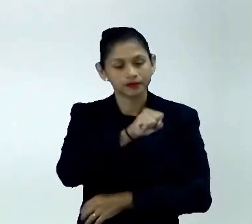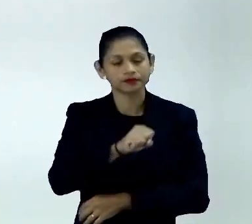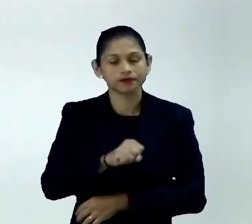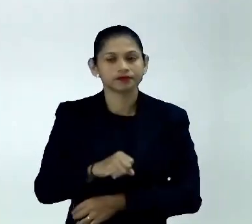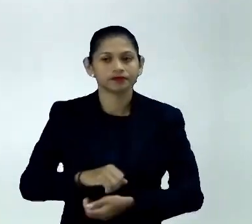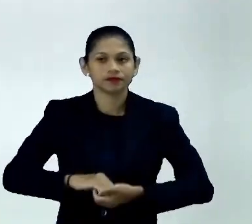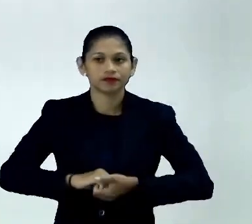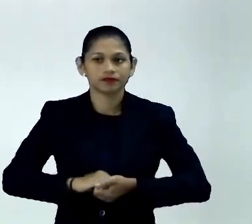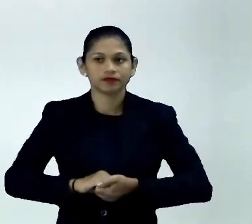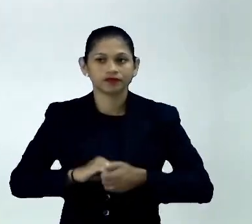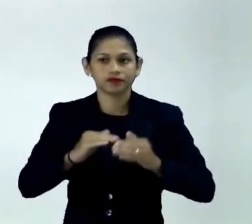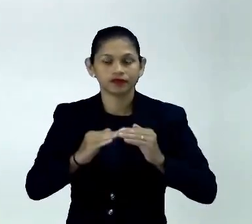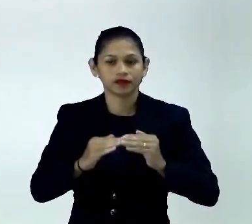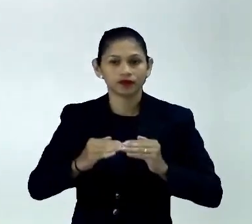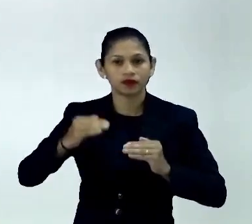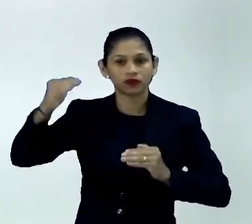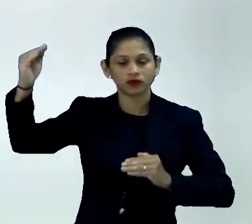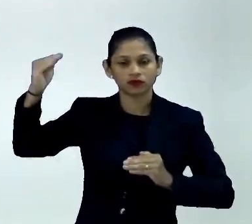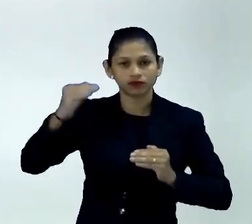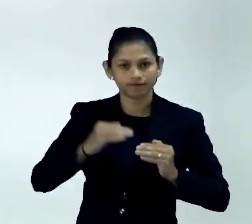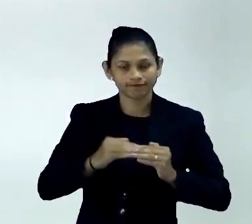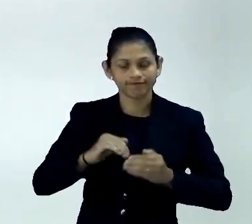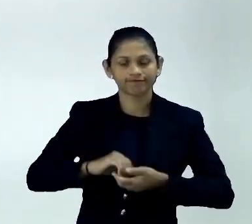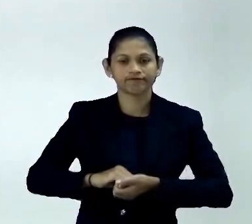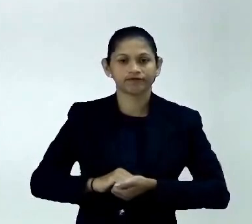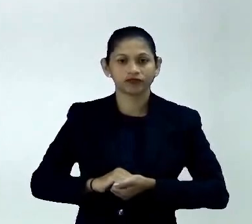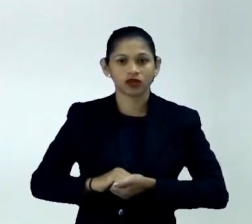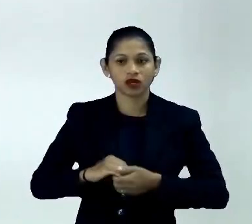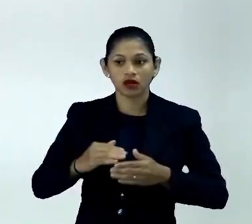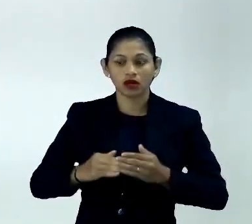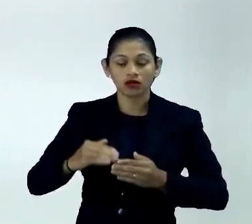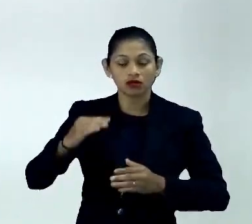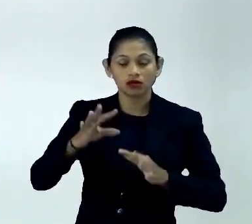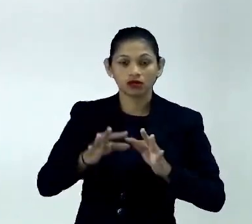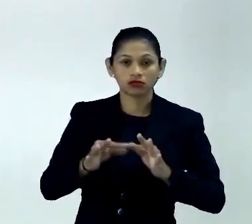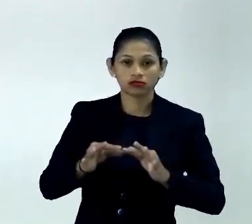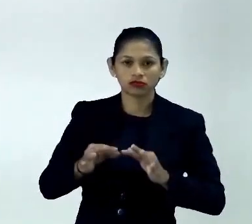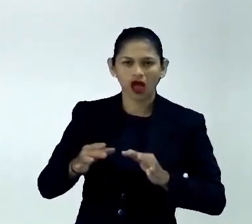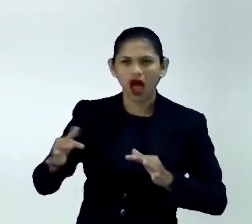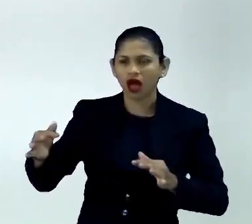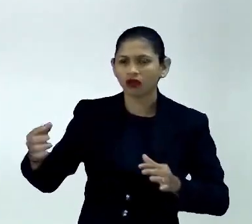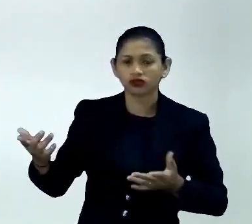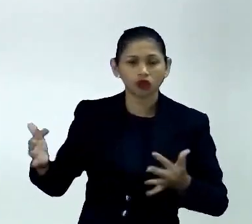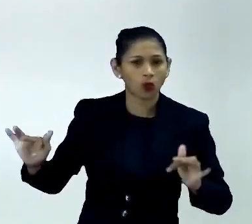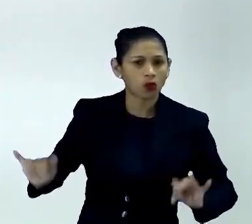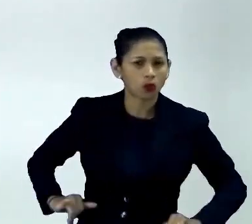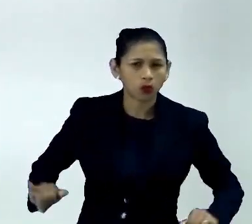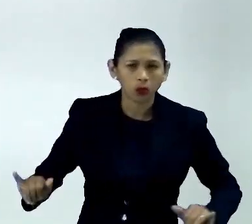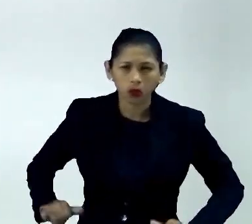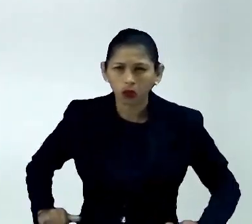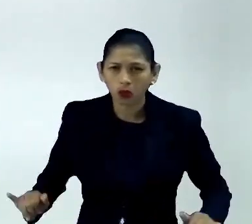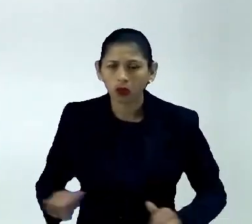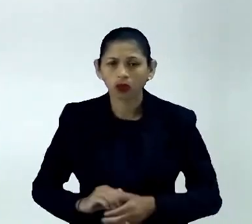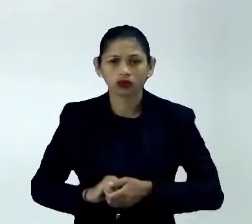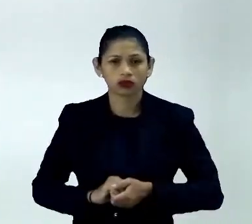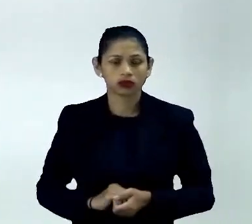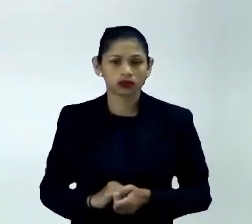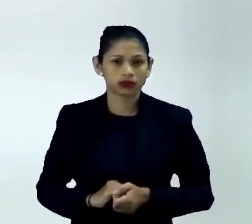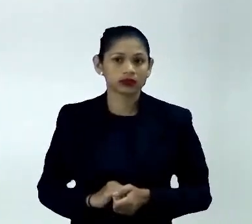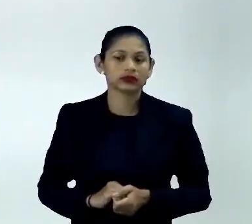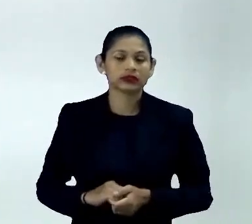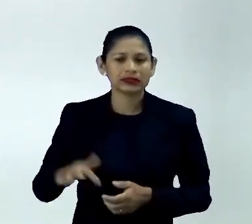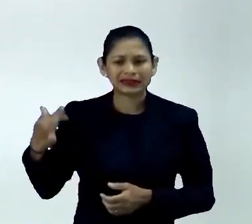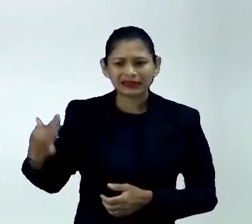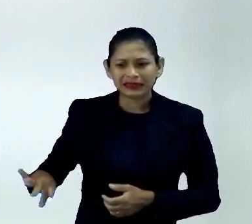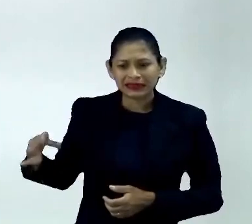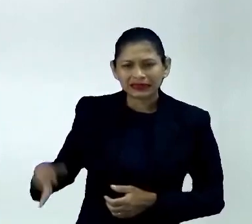estou especificando a intensidade que estou falando. Assim, eu estou com dor. Se eu estou falando que eu estou com dor. Mas quando eu falo assim, eu estou com pouca dor. Ou então